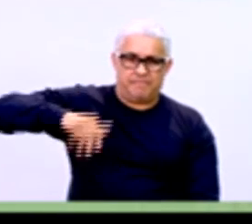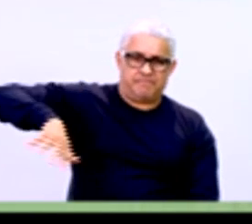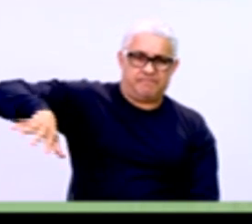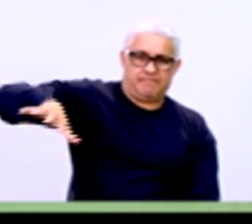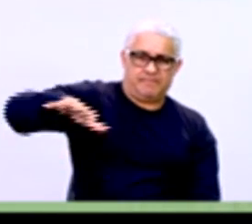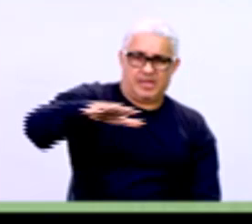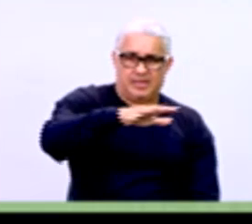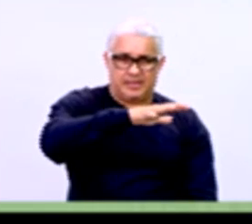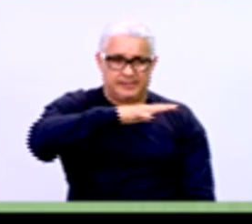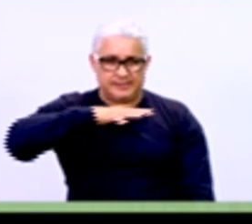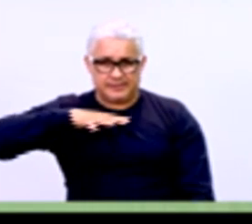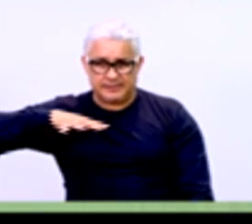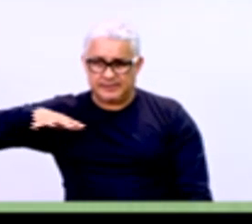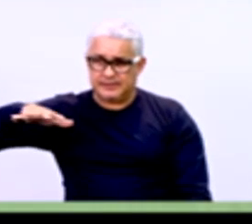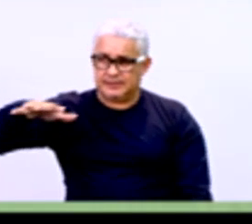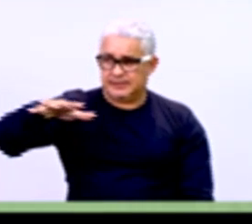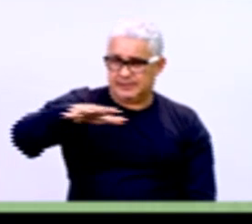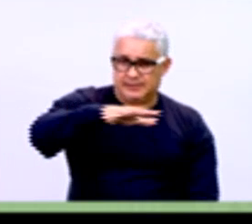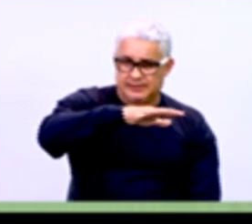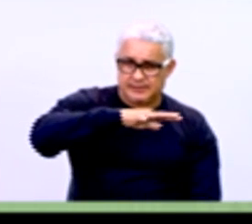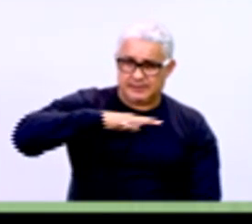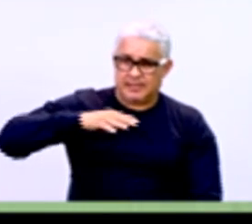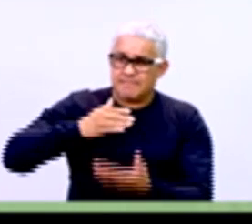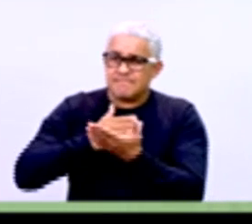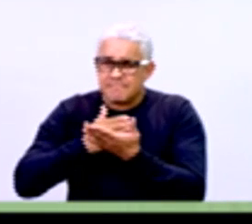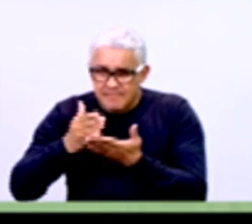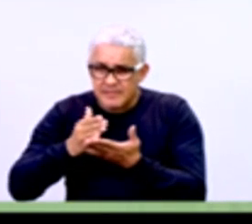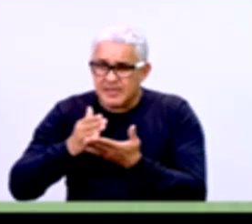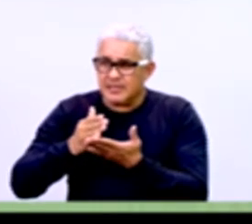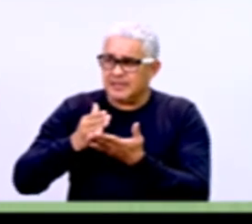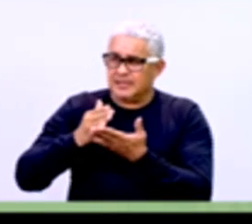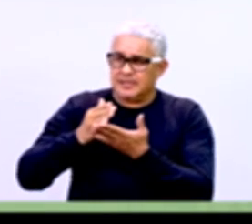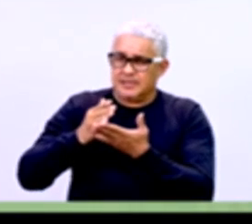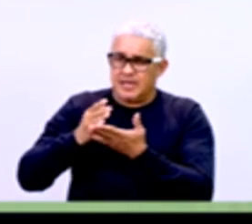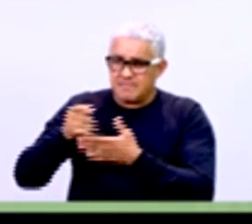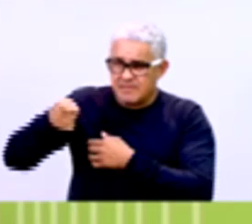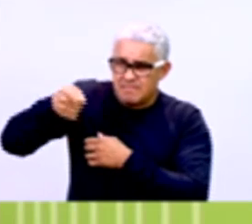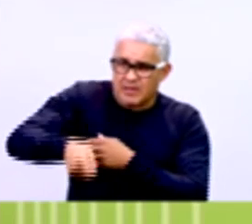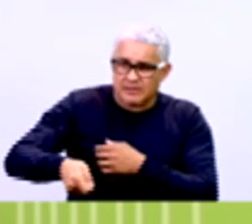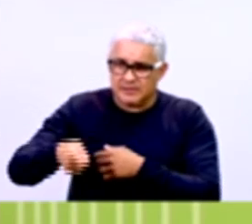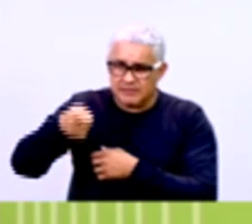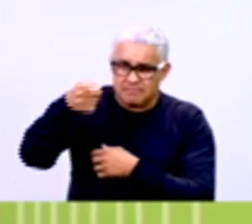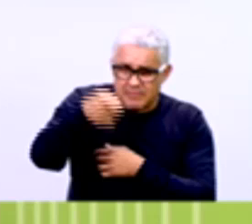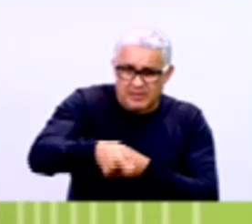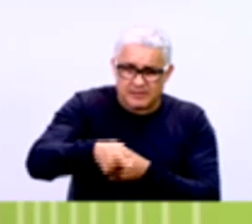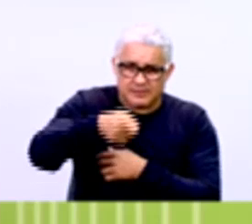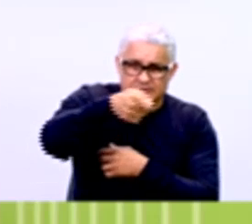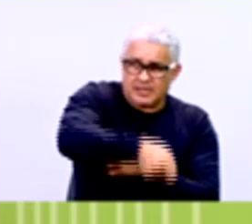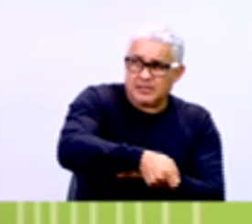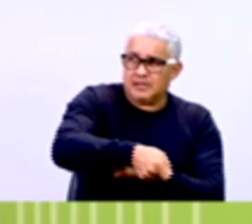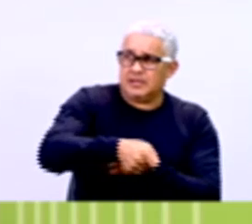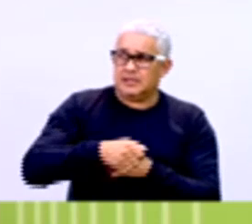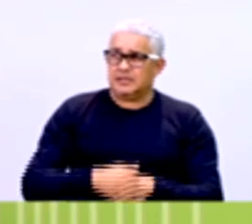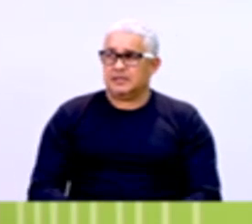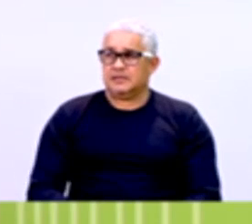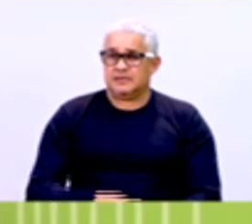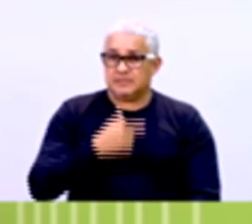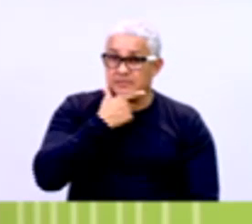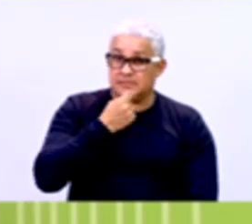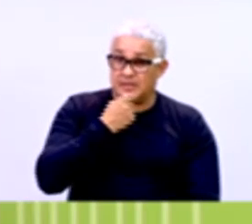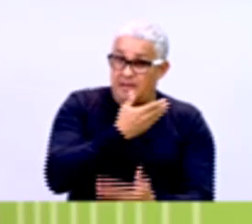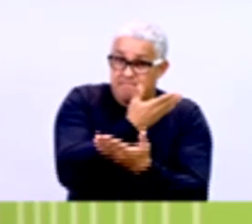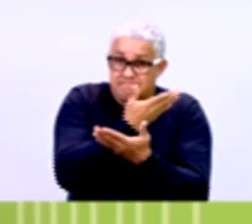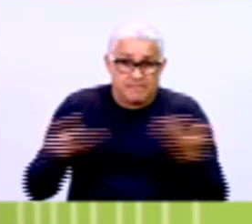do momento que ele entende, ele passa a começar a dominar esse ambiente. Não é que o homem